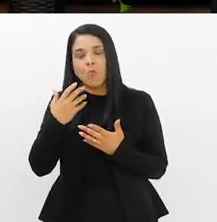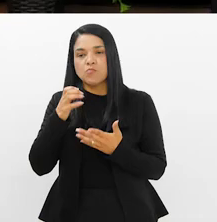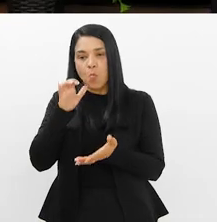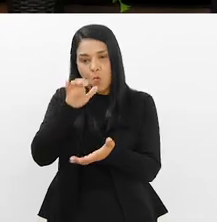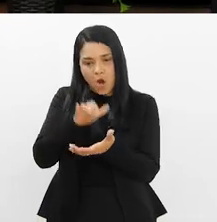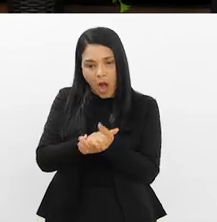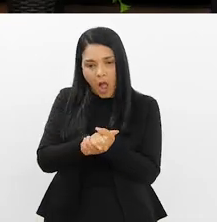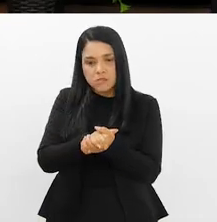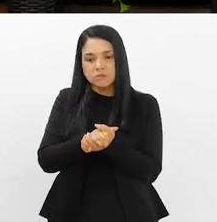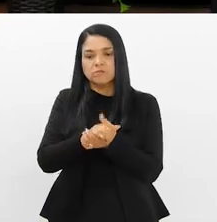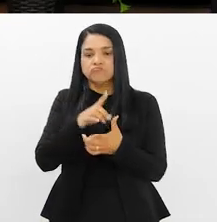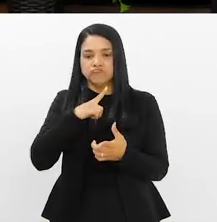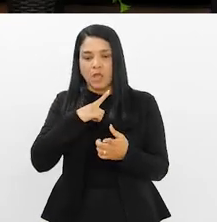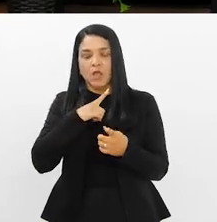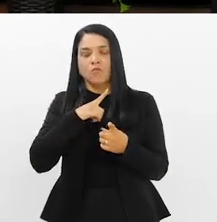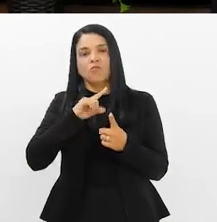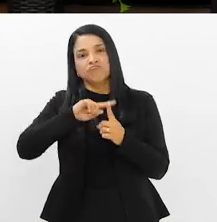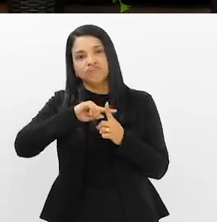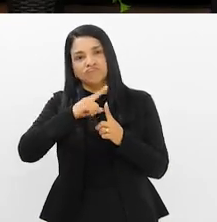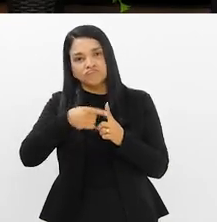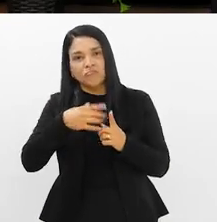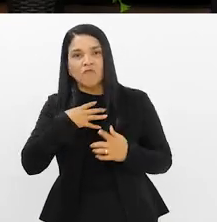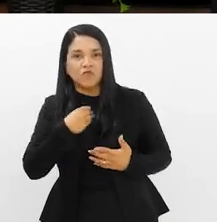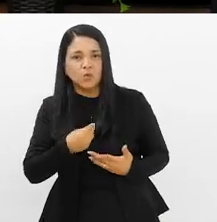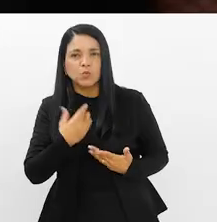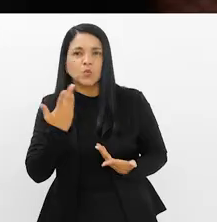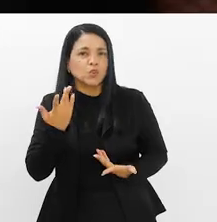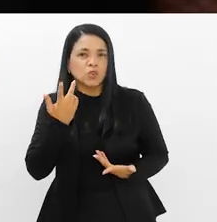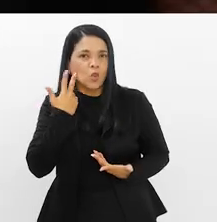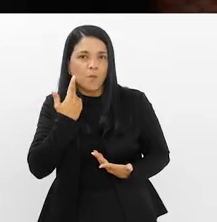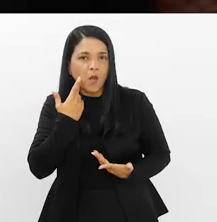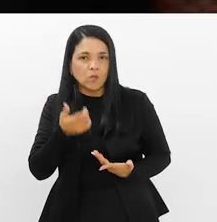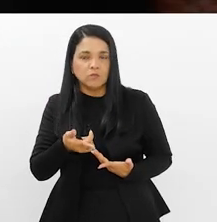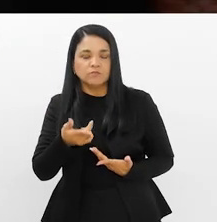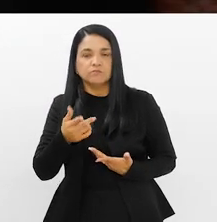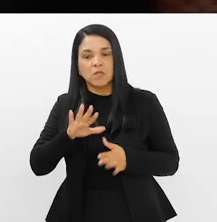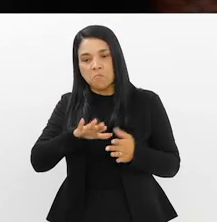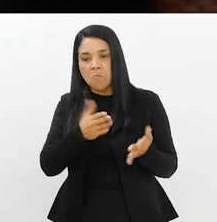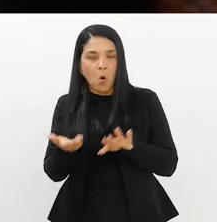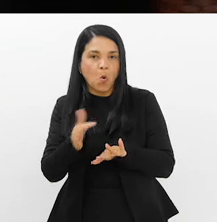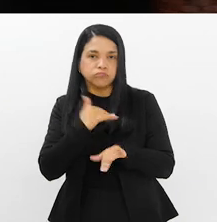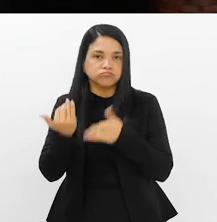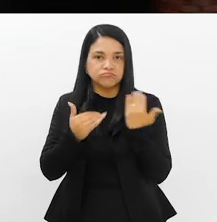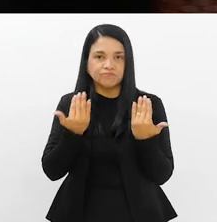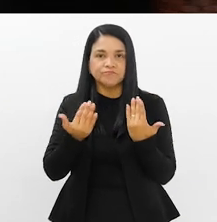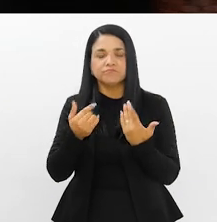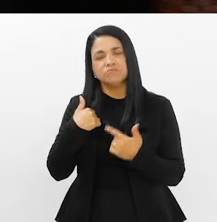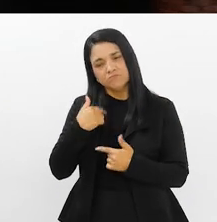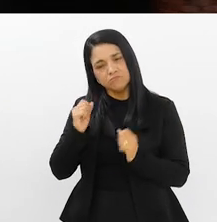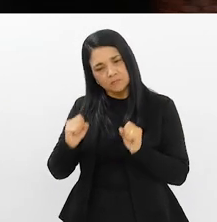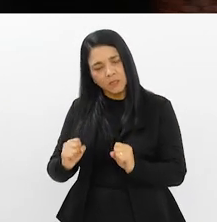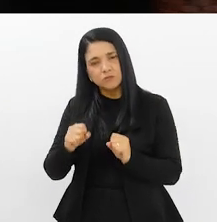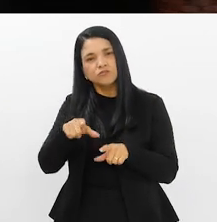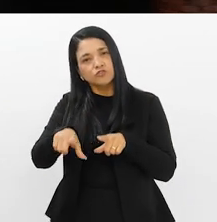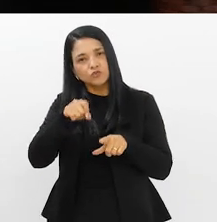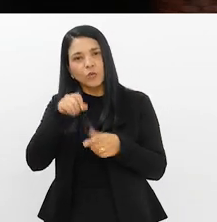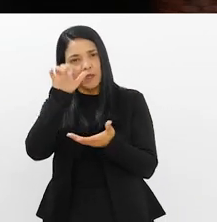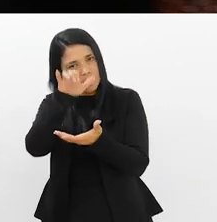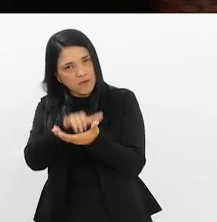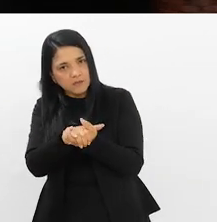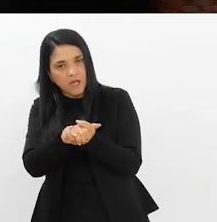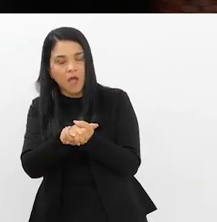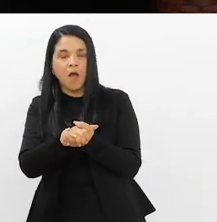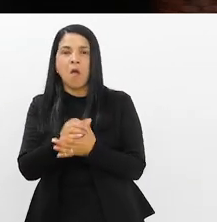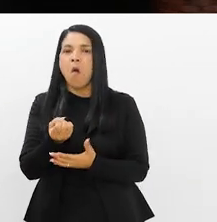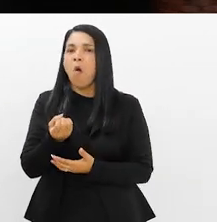né? Nasço, cresço, reproduzo, morro. Essa questão de casar também é interessante. Porque você pode escolher, né, ter um parceiro, você